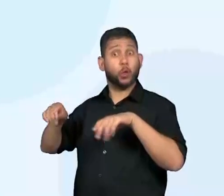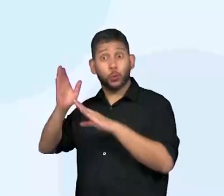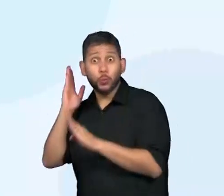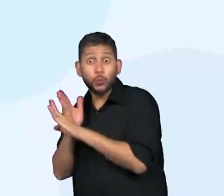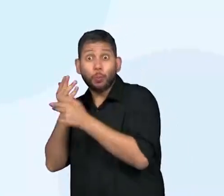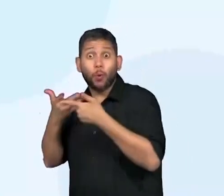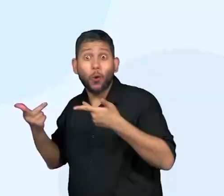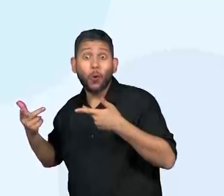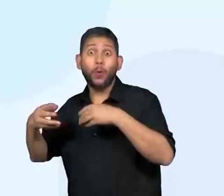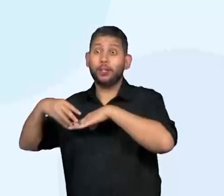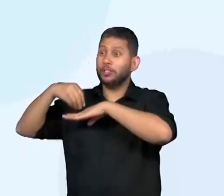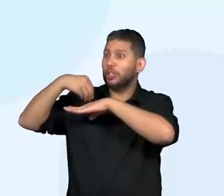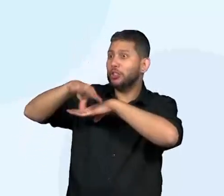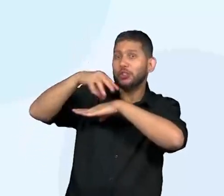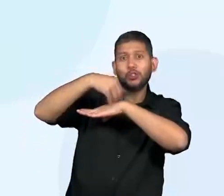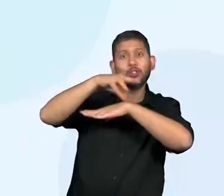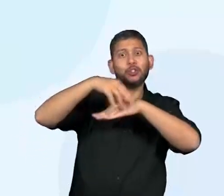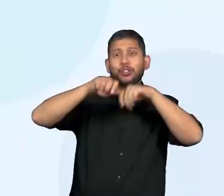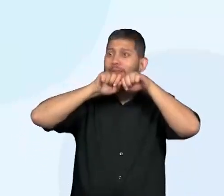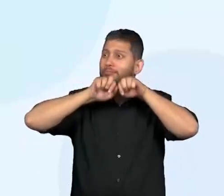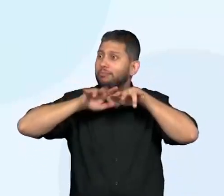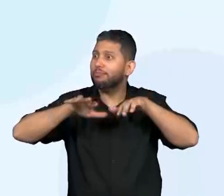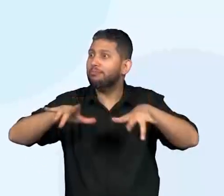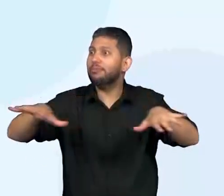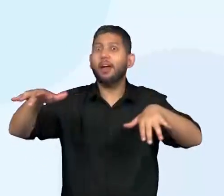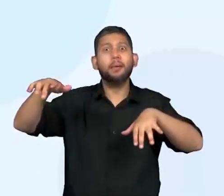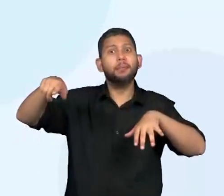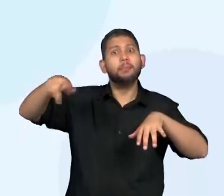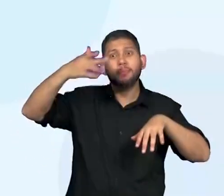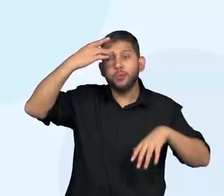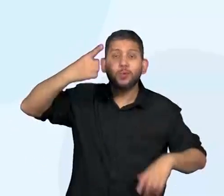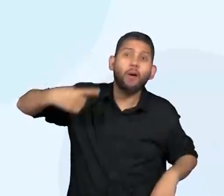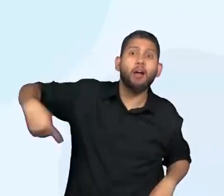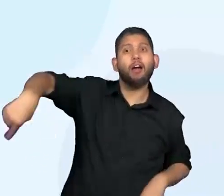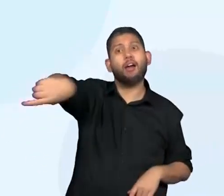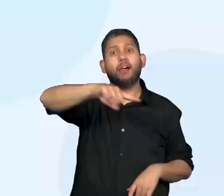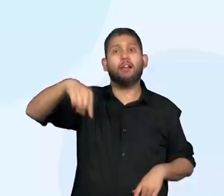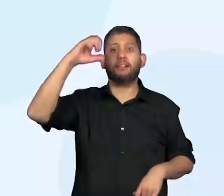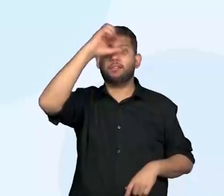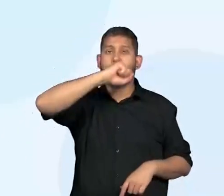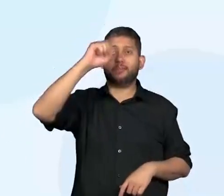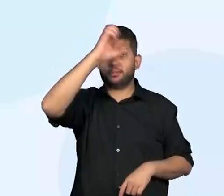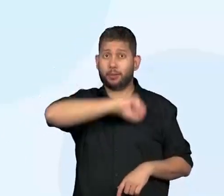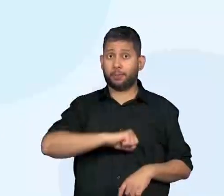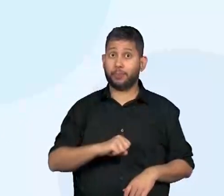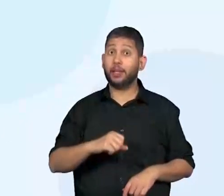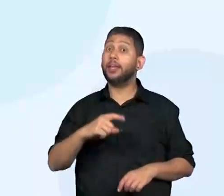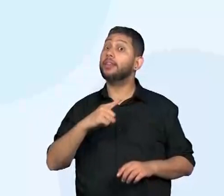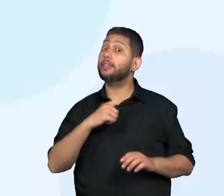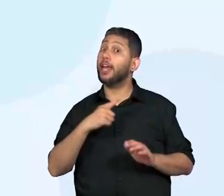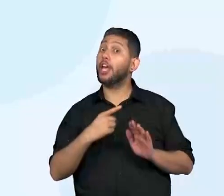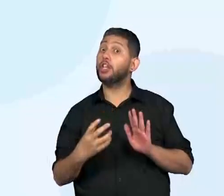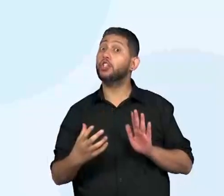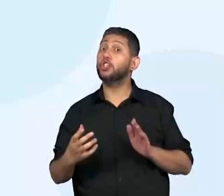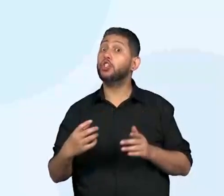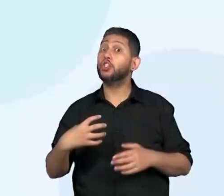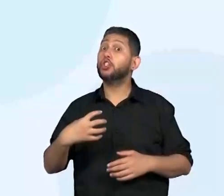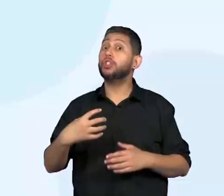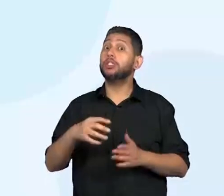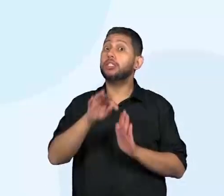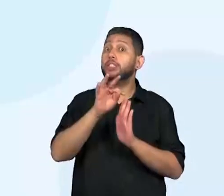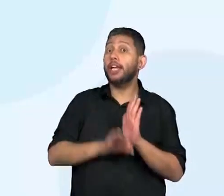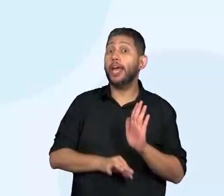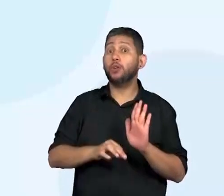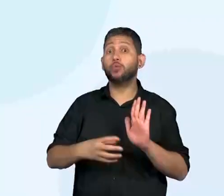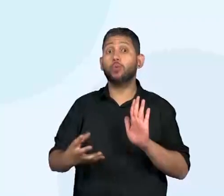vários formatos de textos que compreendem o gênero textual divulgação científica. E aí eu trouxe